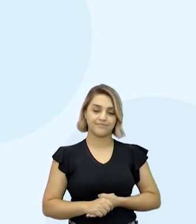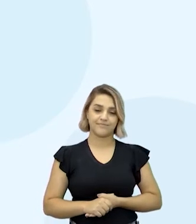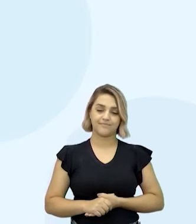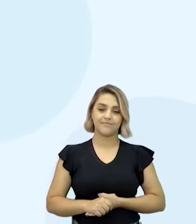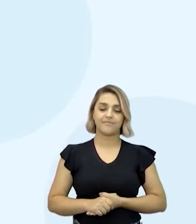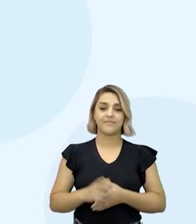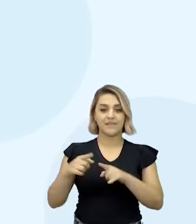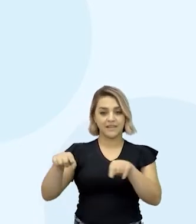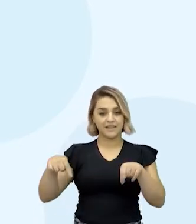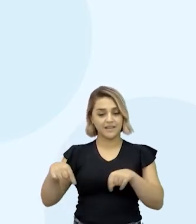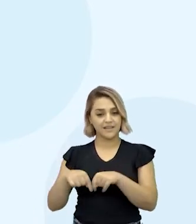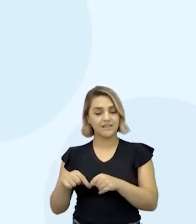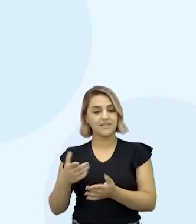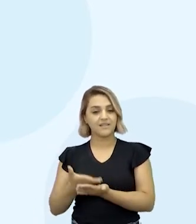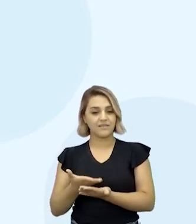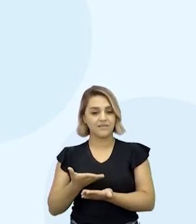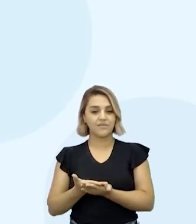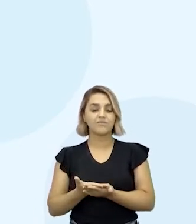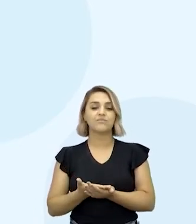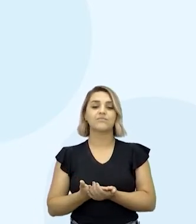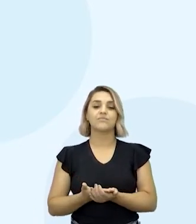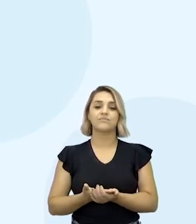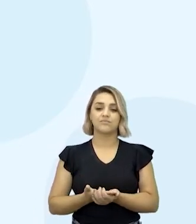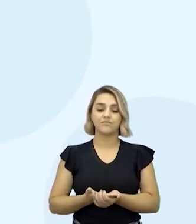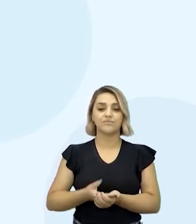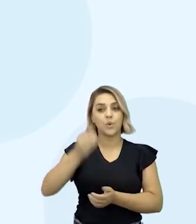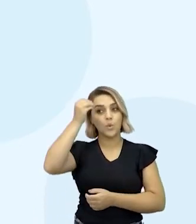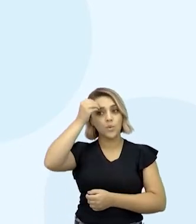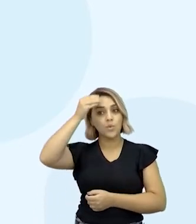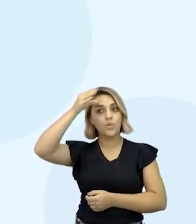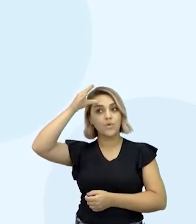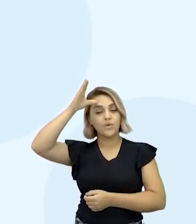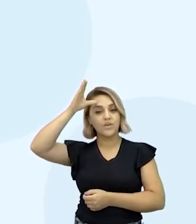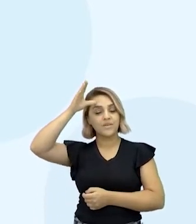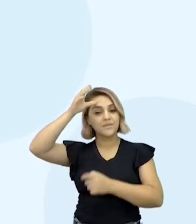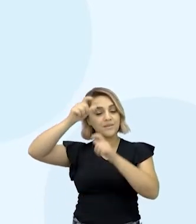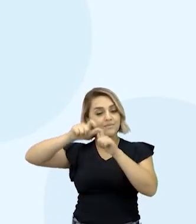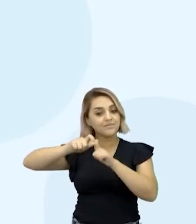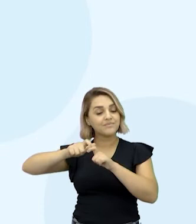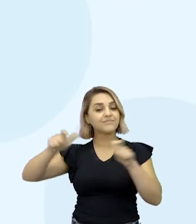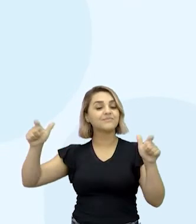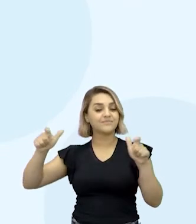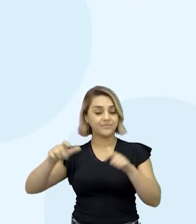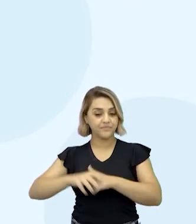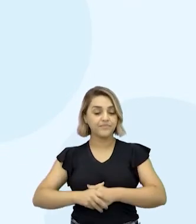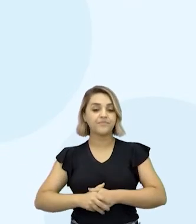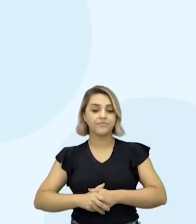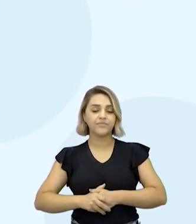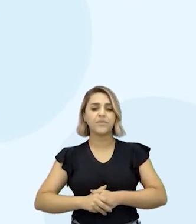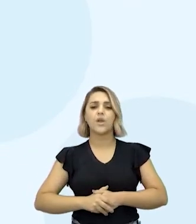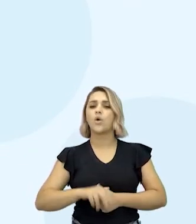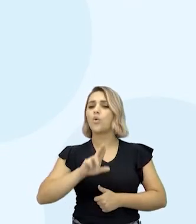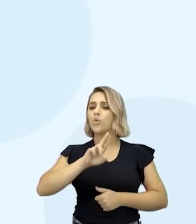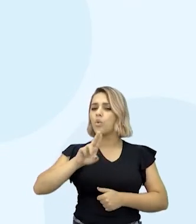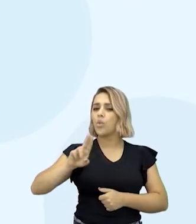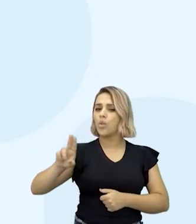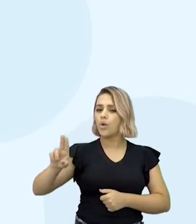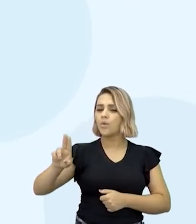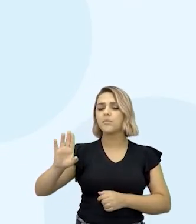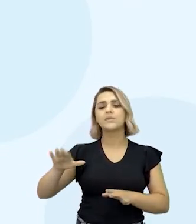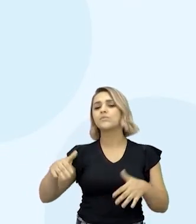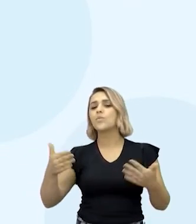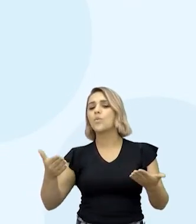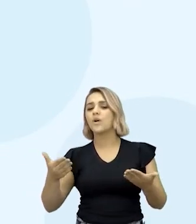um pouquinho, tá bom? Então, ampliando os conhecimentos. Como o próprio nome diz, é quando utilizamos